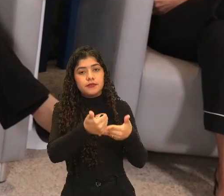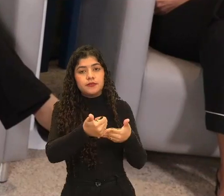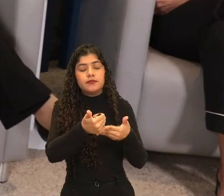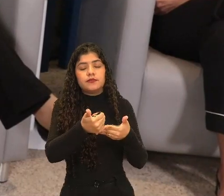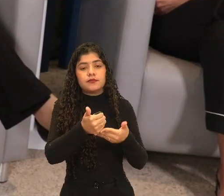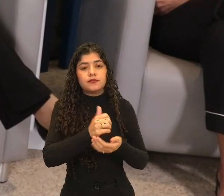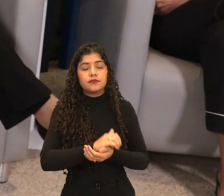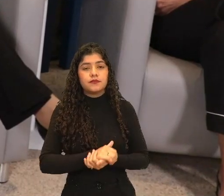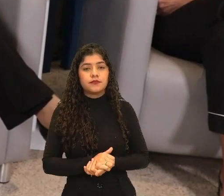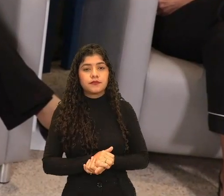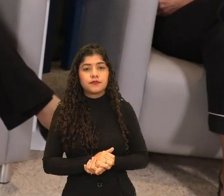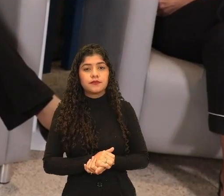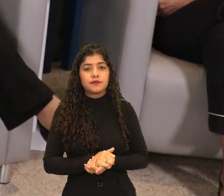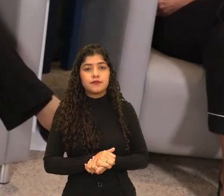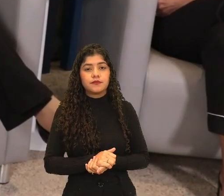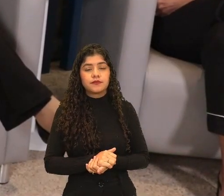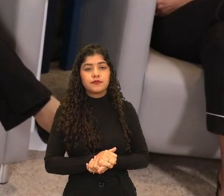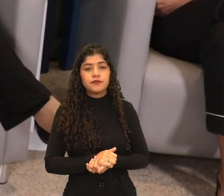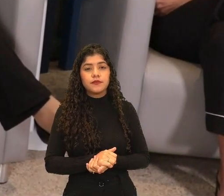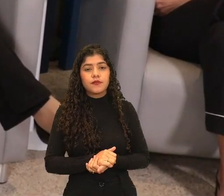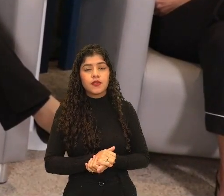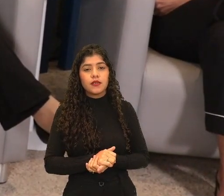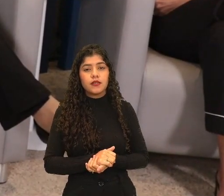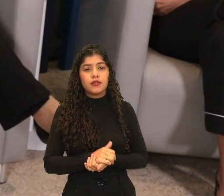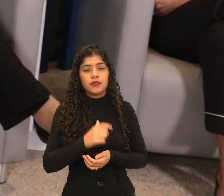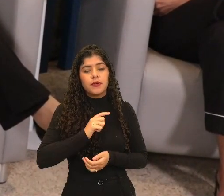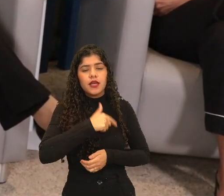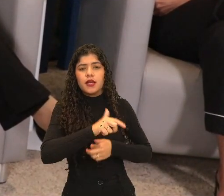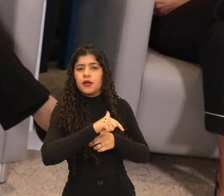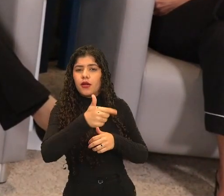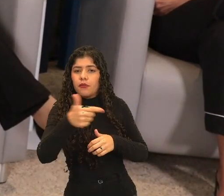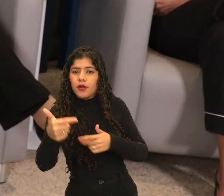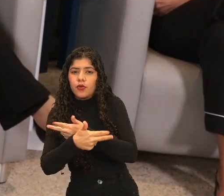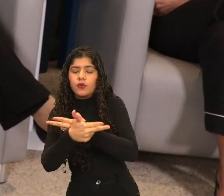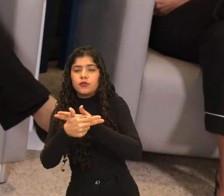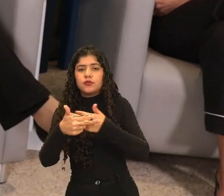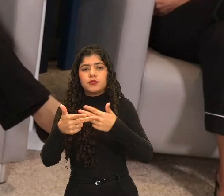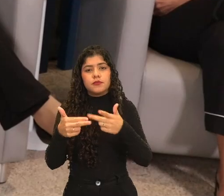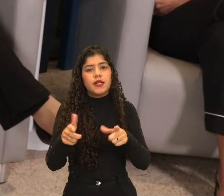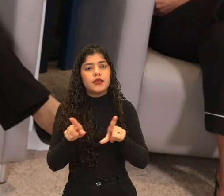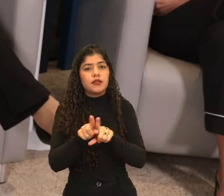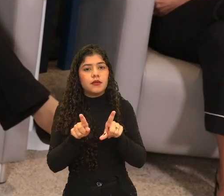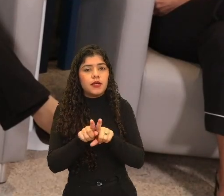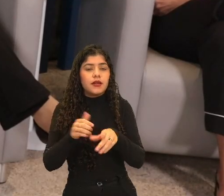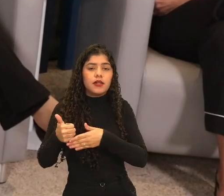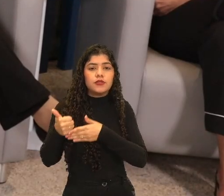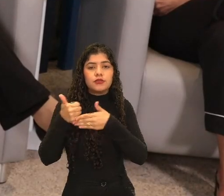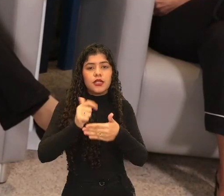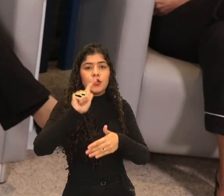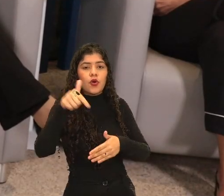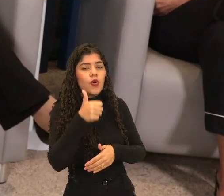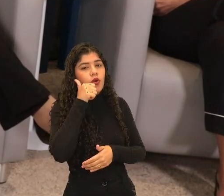estar ali, para servir também, para eles e para outros, né, porque a gente também serve de suporte para outras